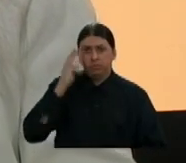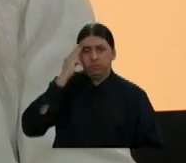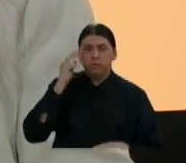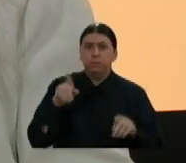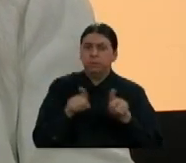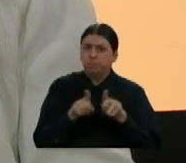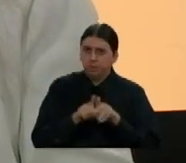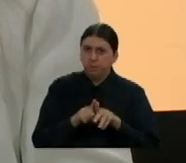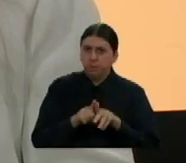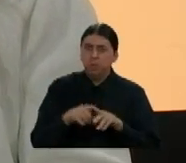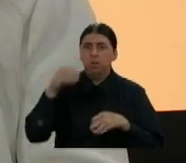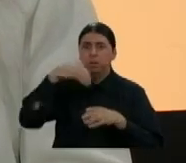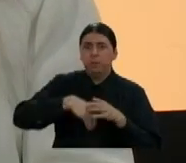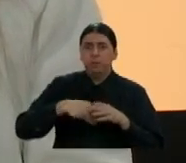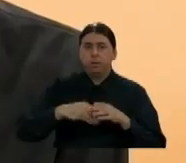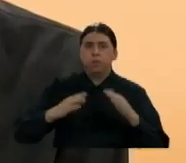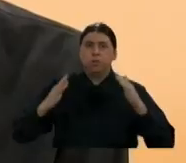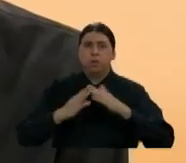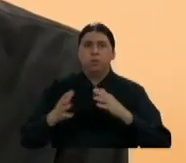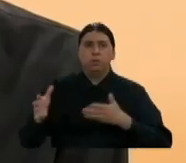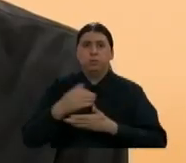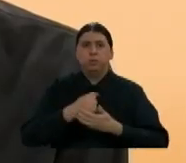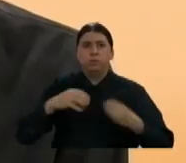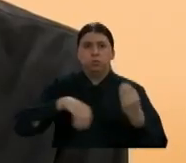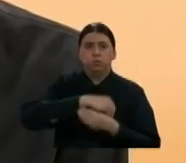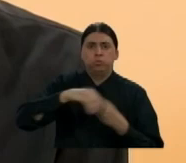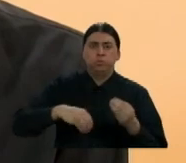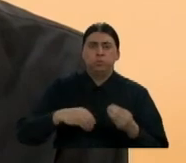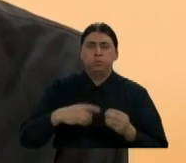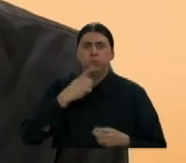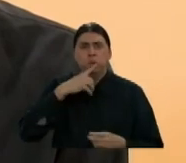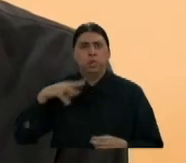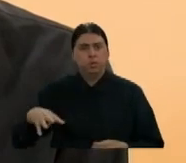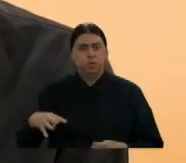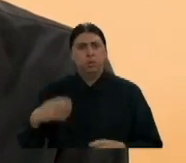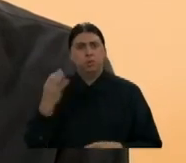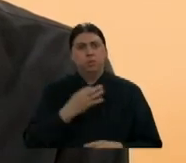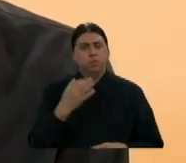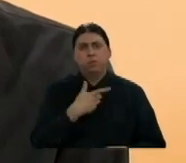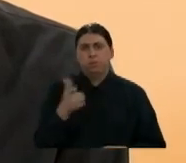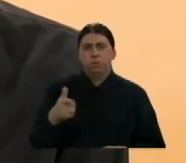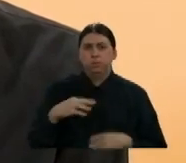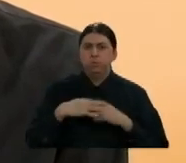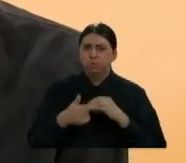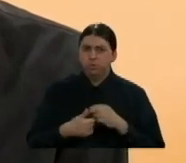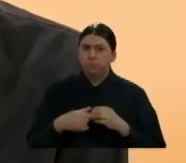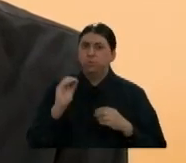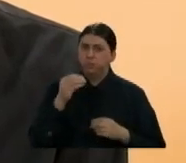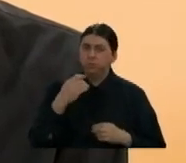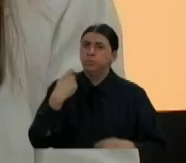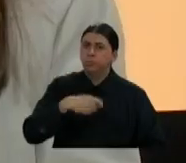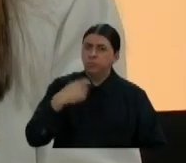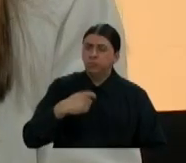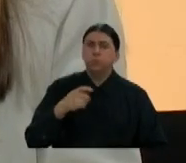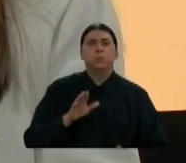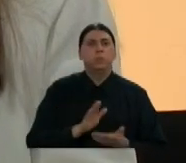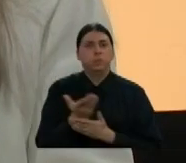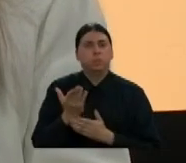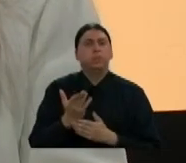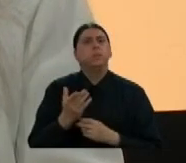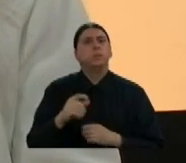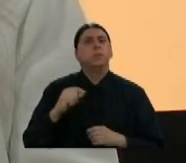nas casas junto com as crianças que também não era de 41 o município de porto alegre tem que se aparelhar de